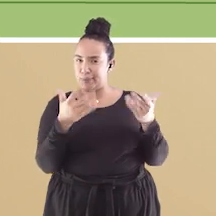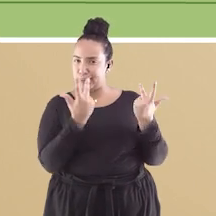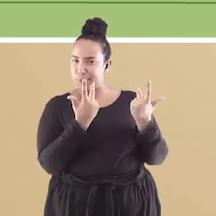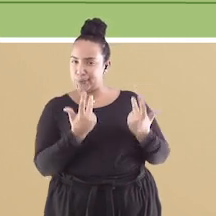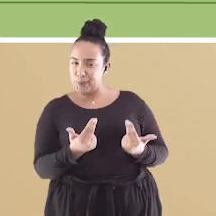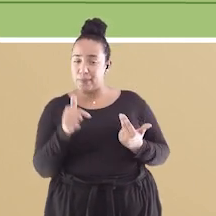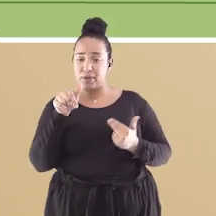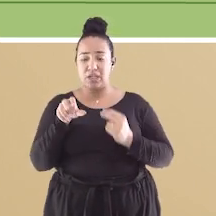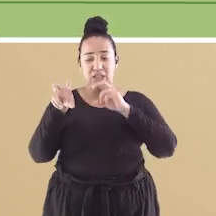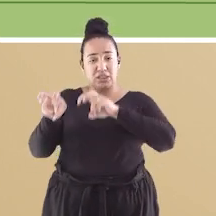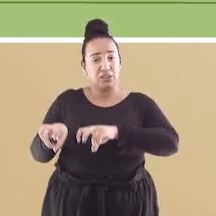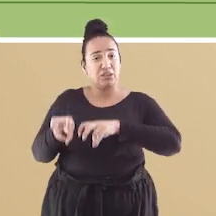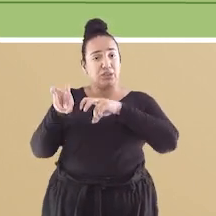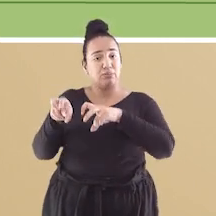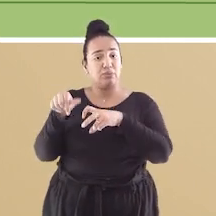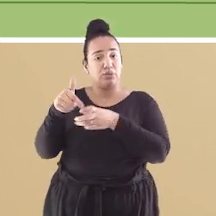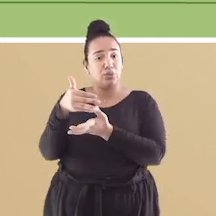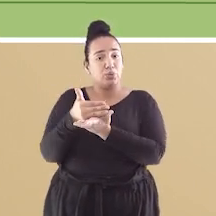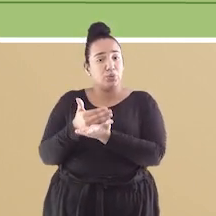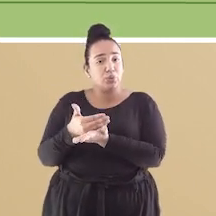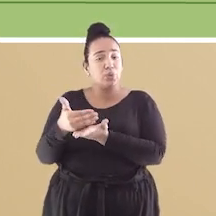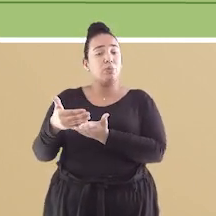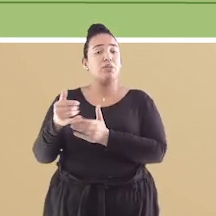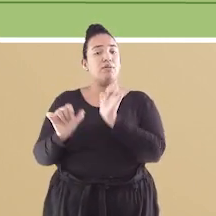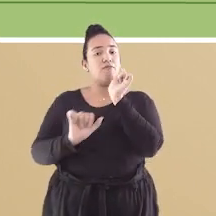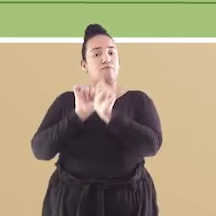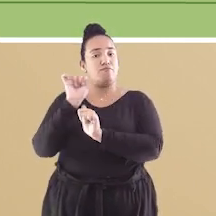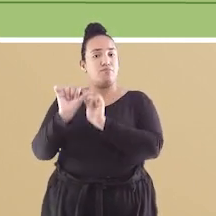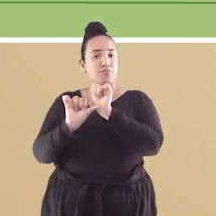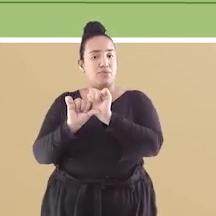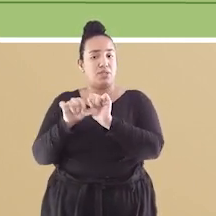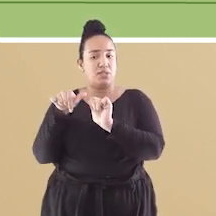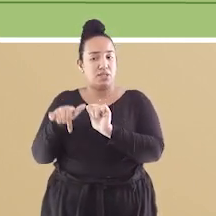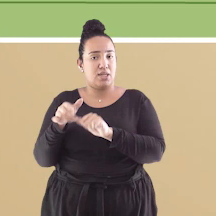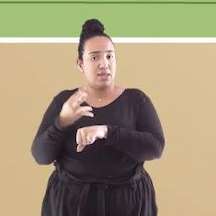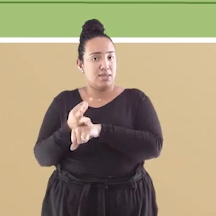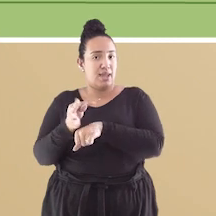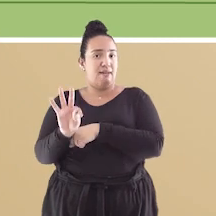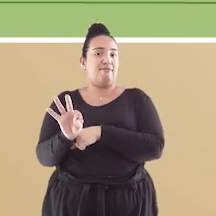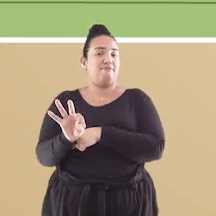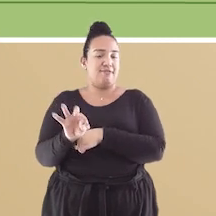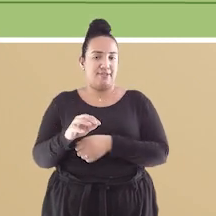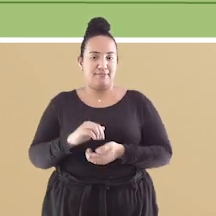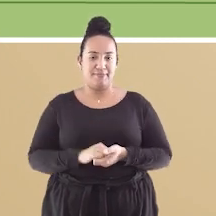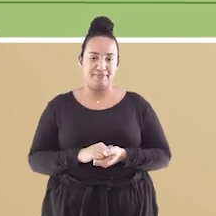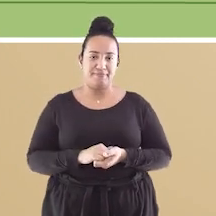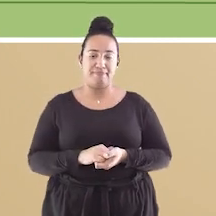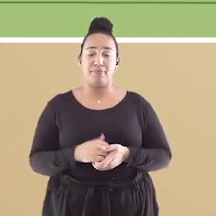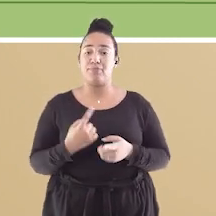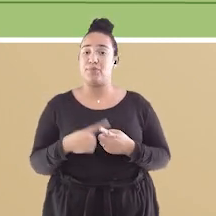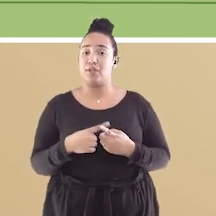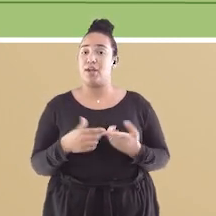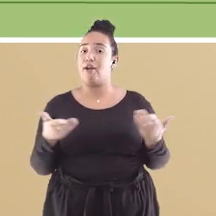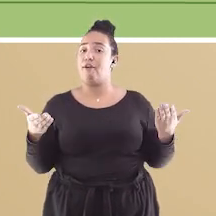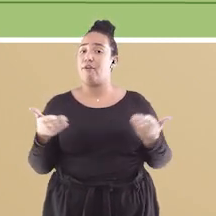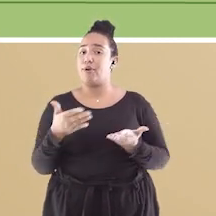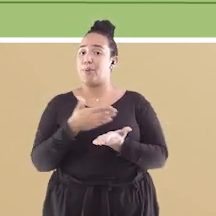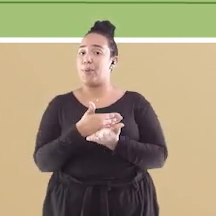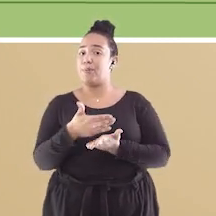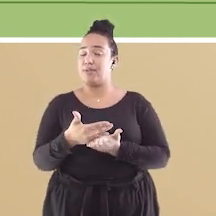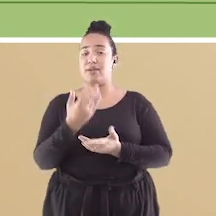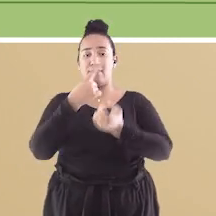período, o campo estava iniciando grandes mudanças em suas técnicas, advindas do início da